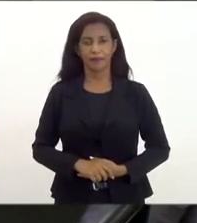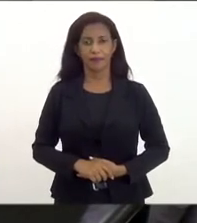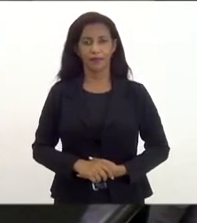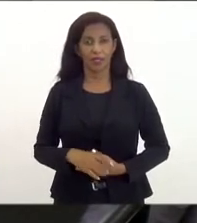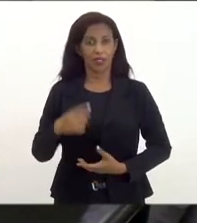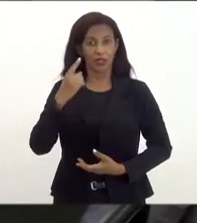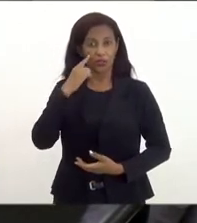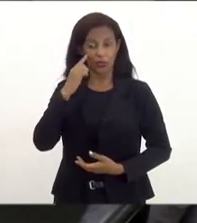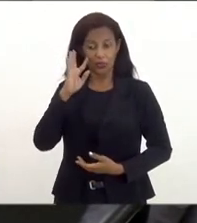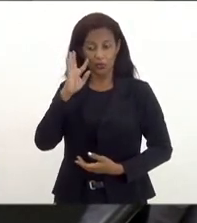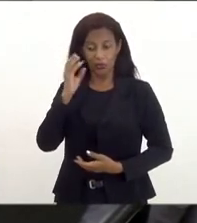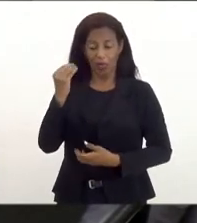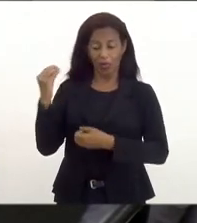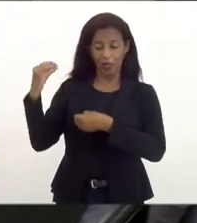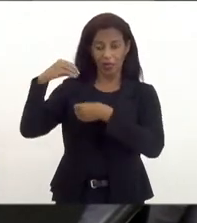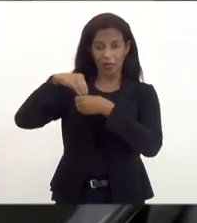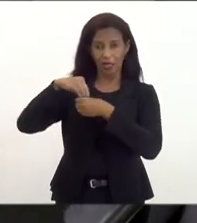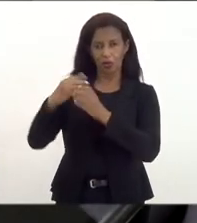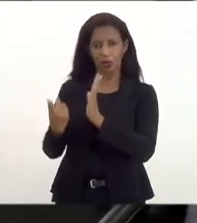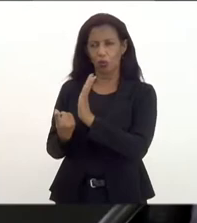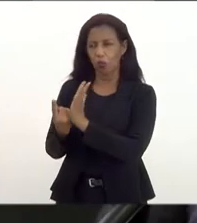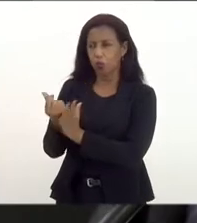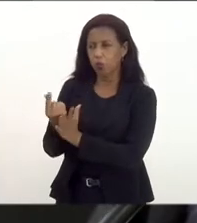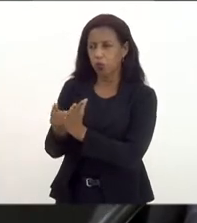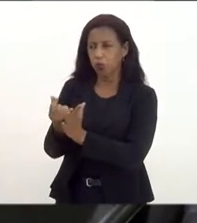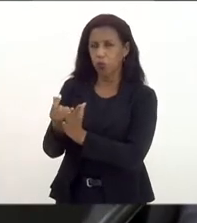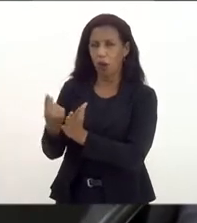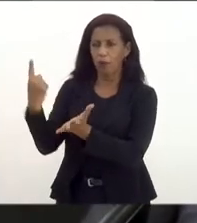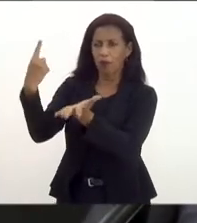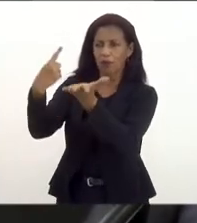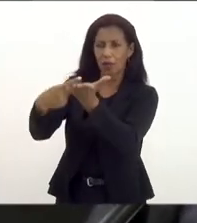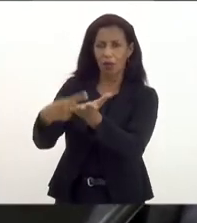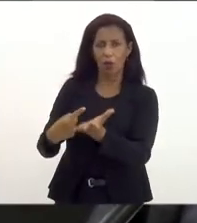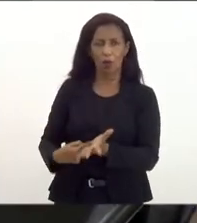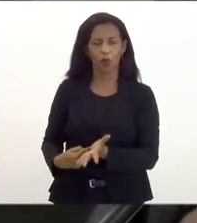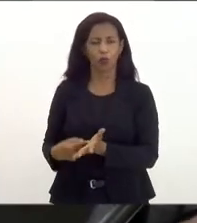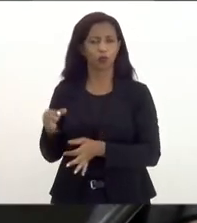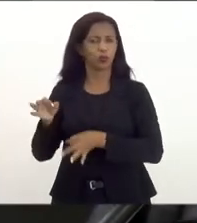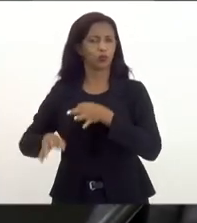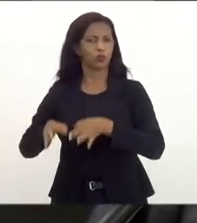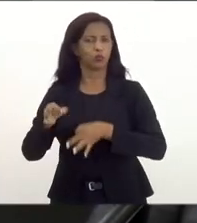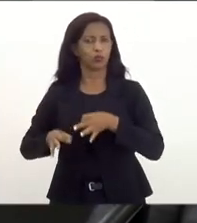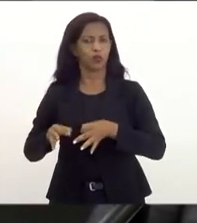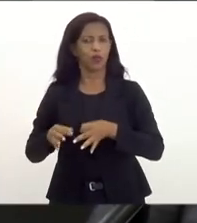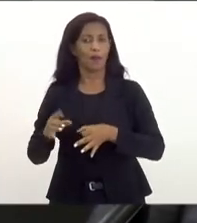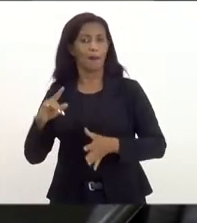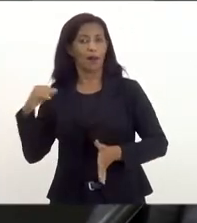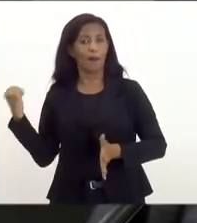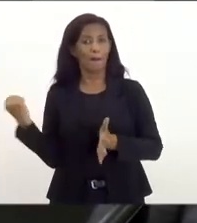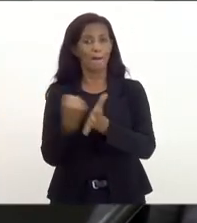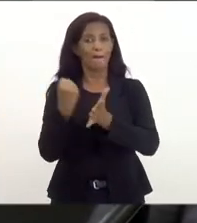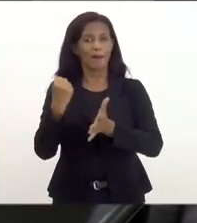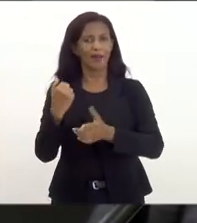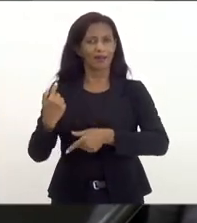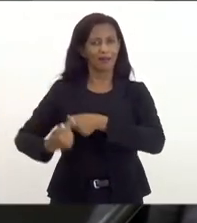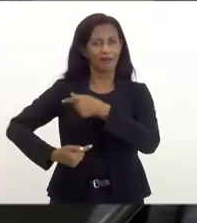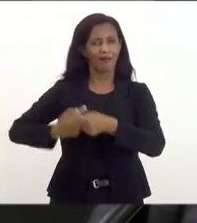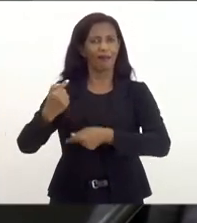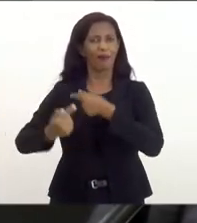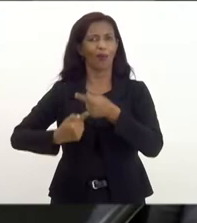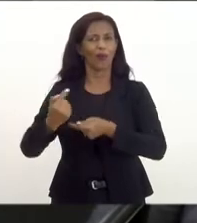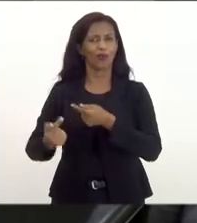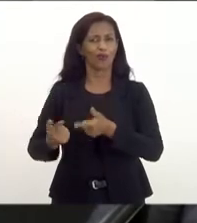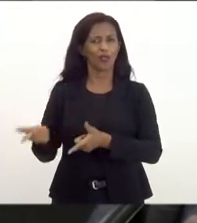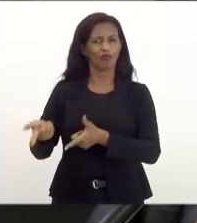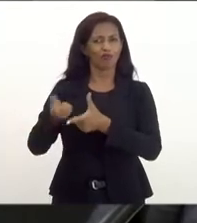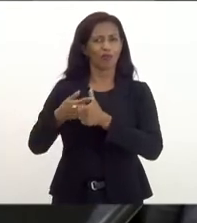provisionamento dentro do orçamento para os acordos judiciais e para não impactar um gerar compensação